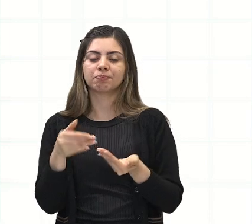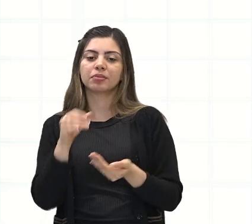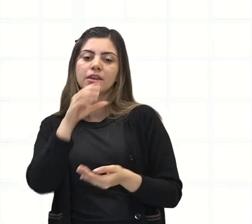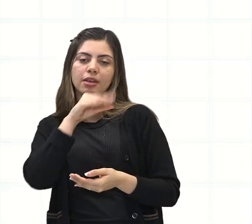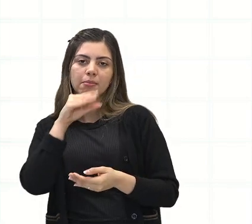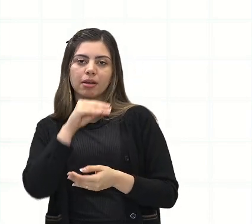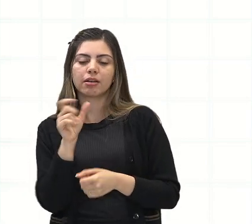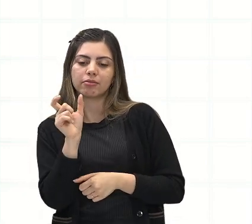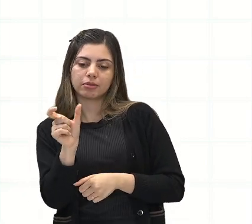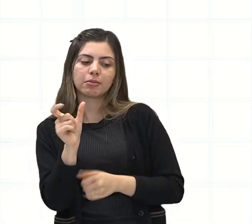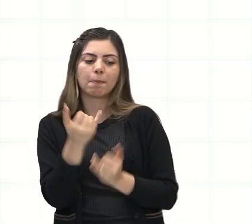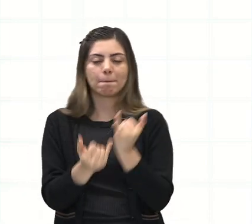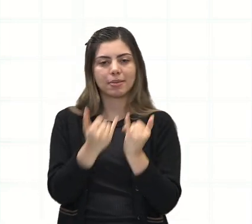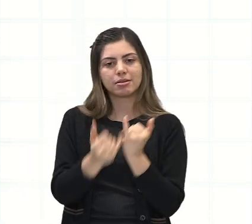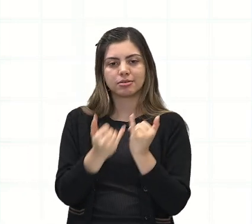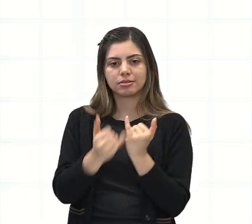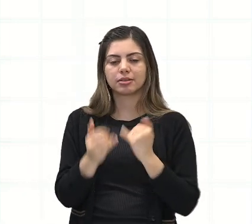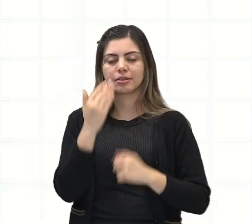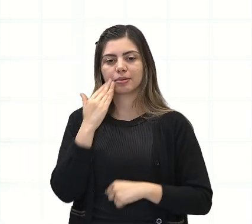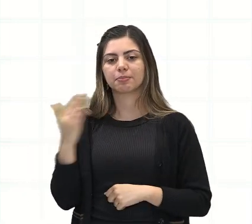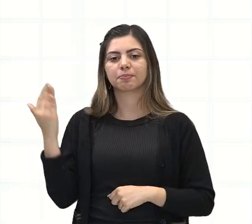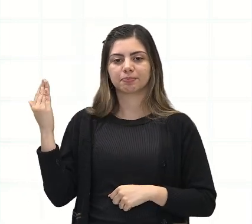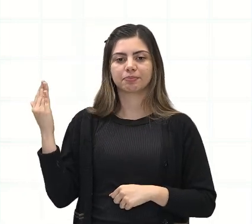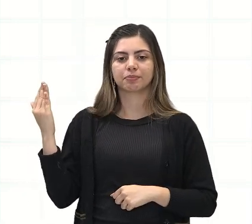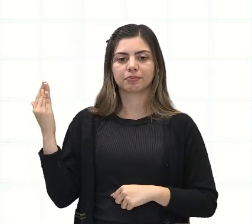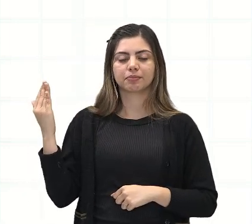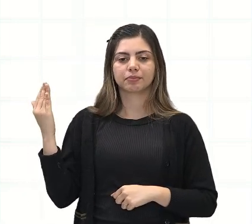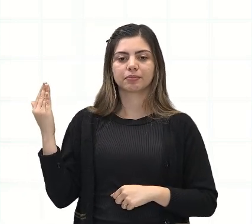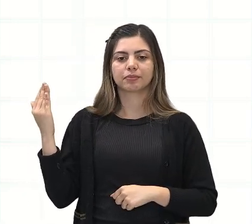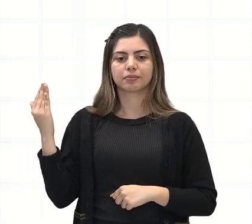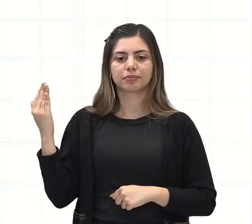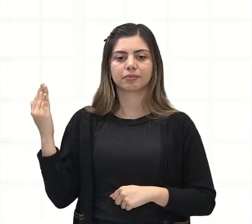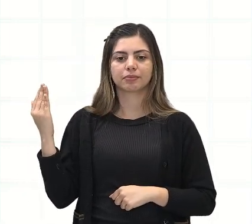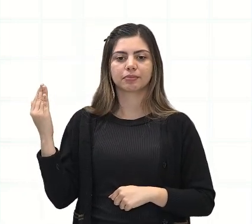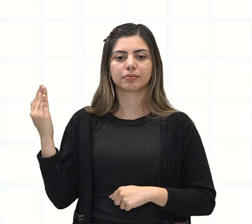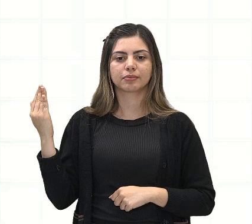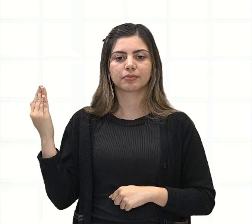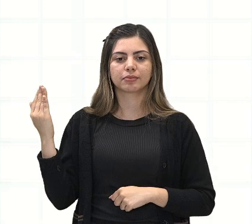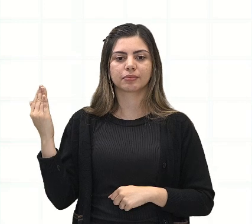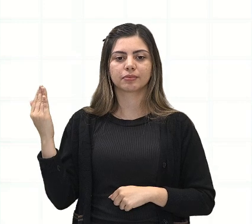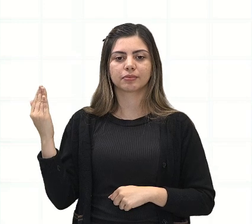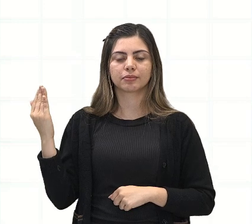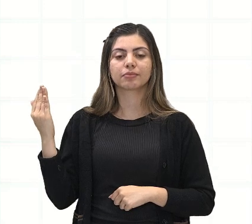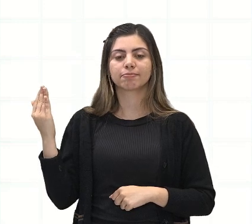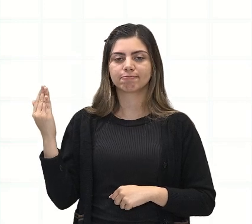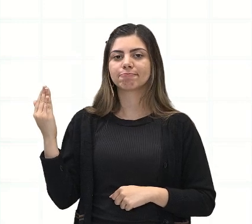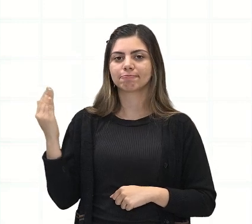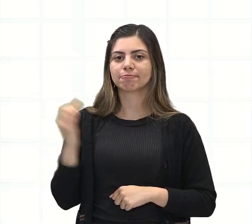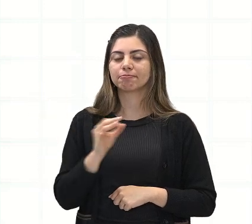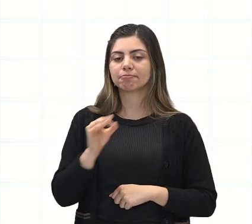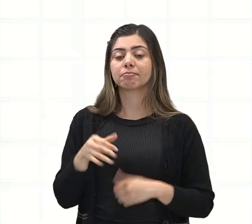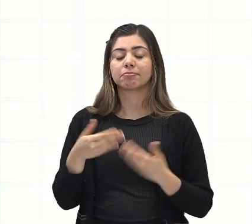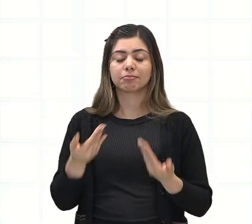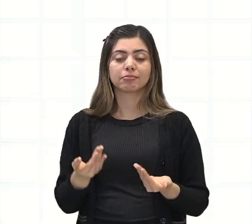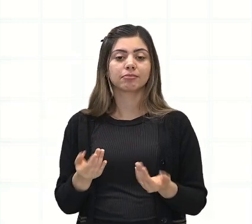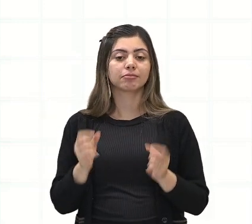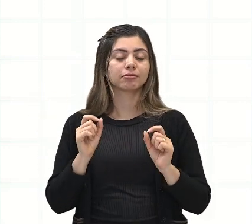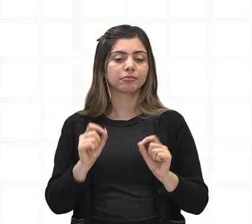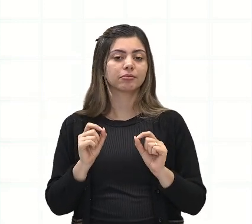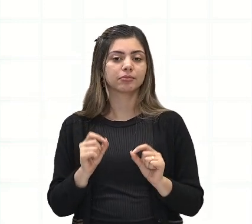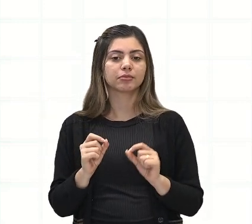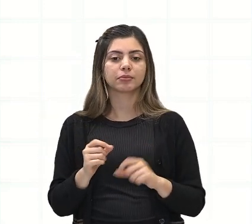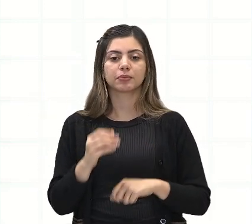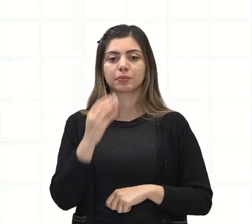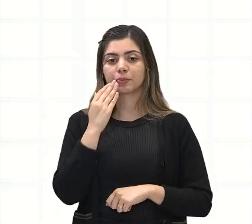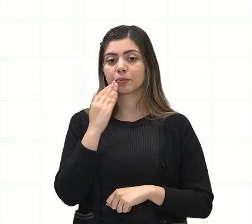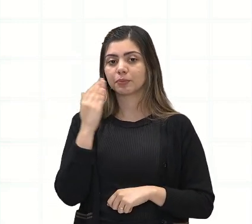bastante aproximada. Bluff virou blefe e bulldog, e para bulldog. Outras palavras,